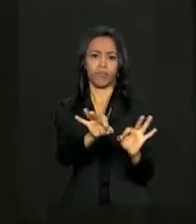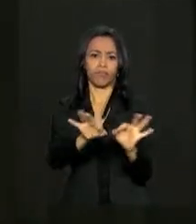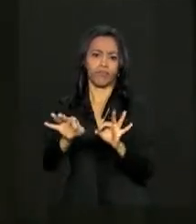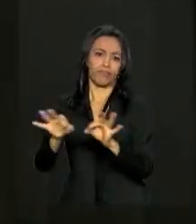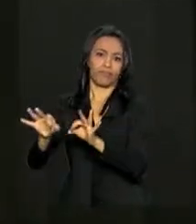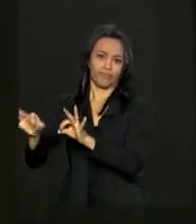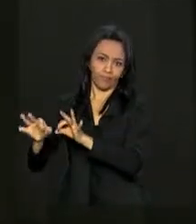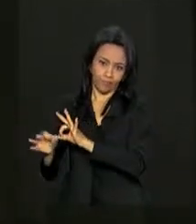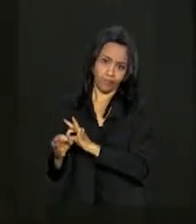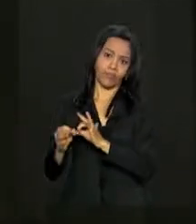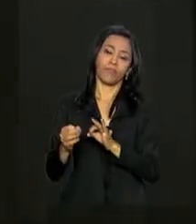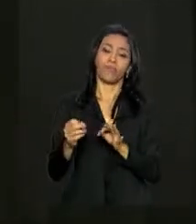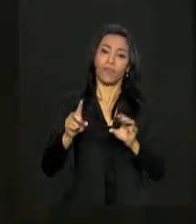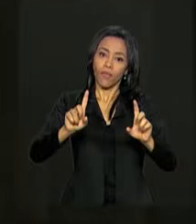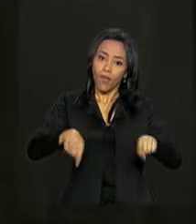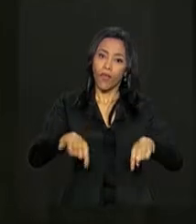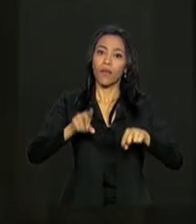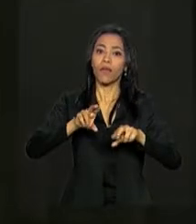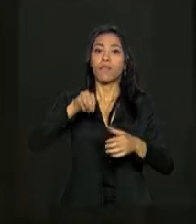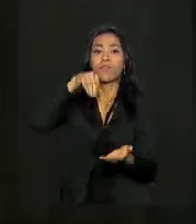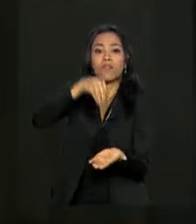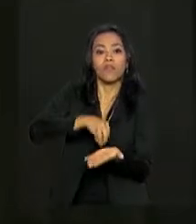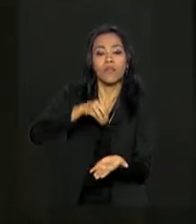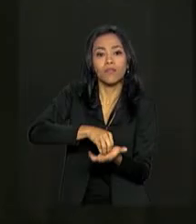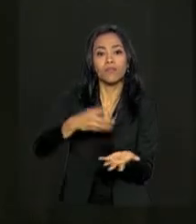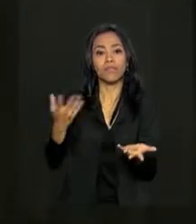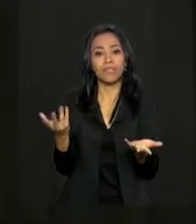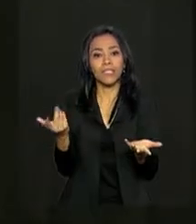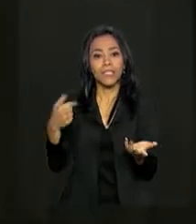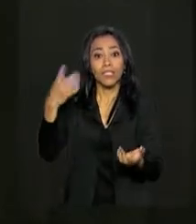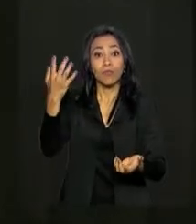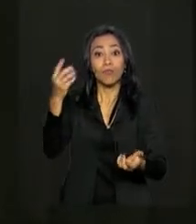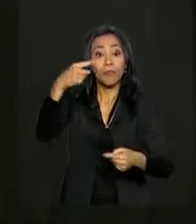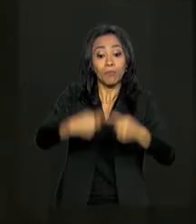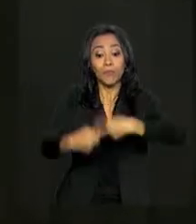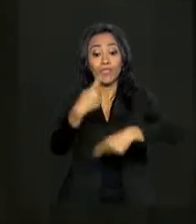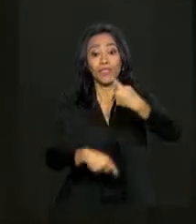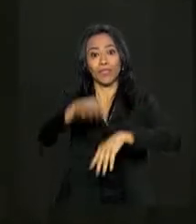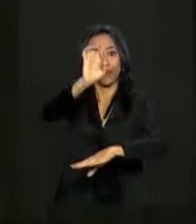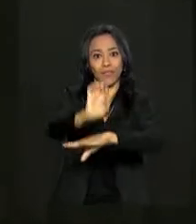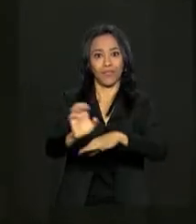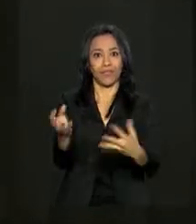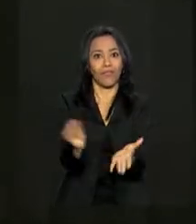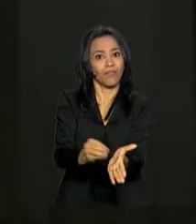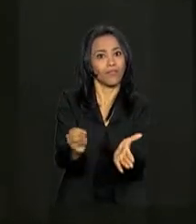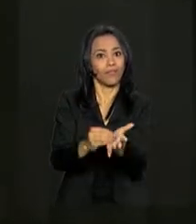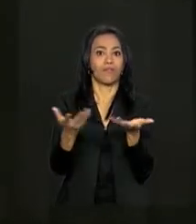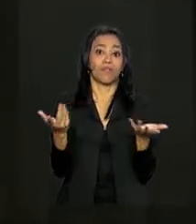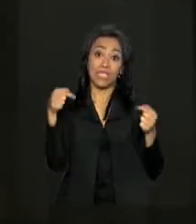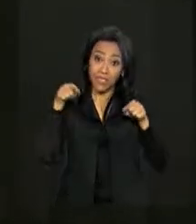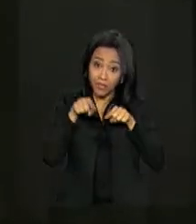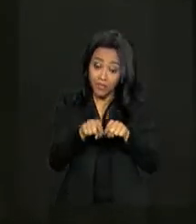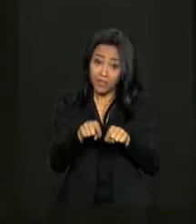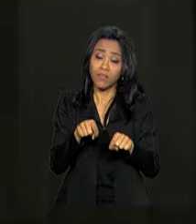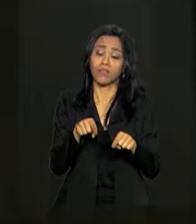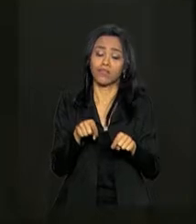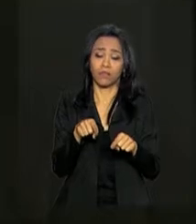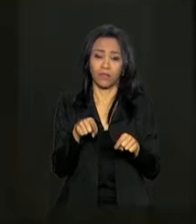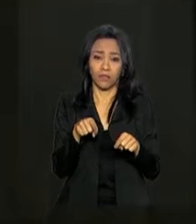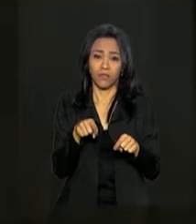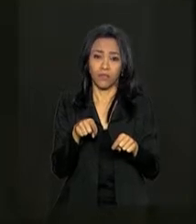uma questão de falta de credibilidade política do Estado. Então, isso me